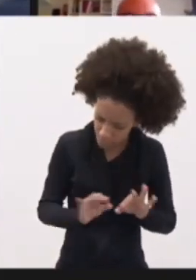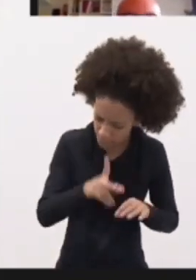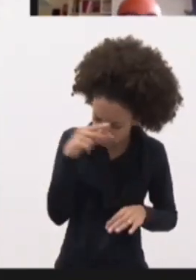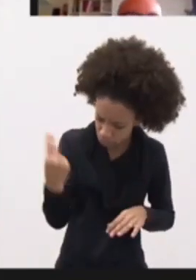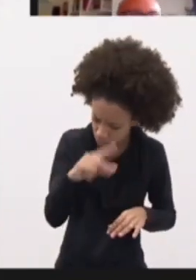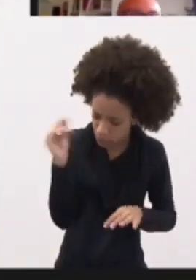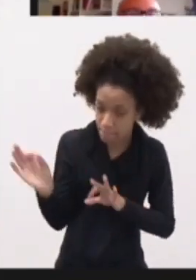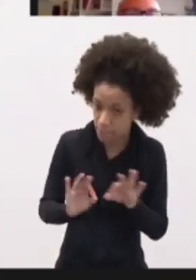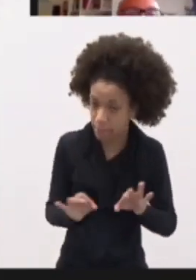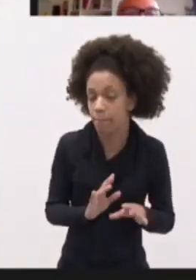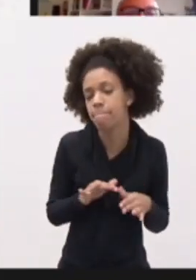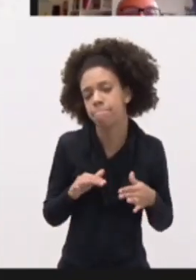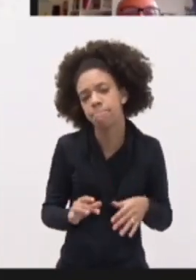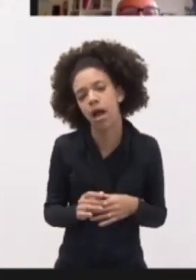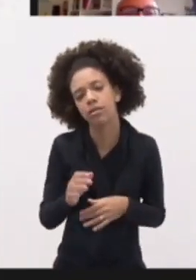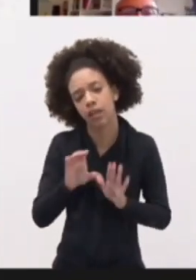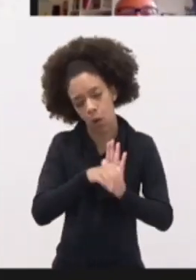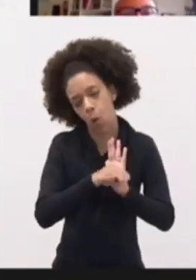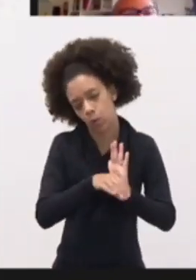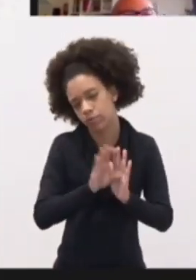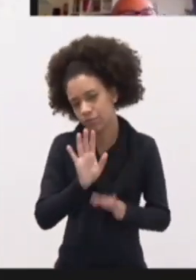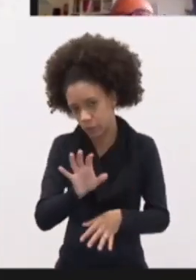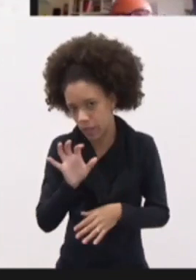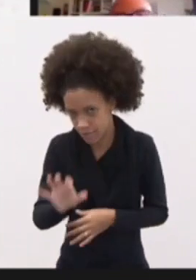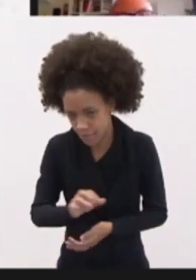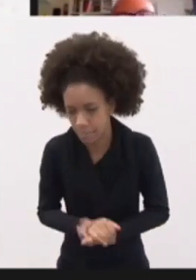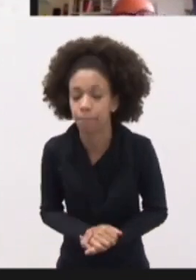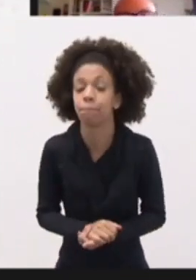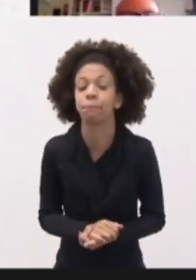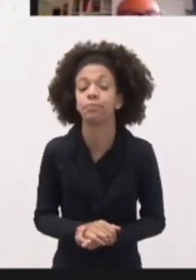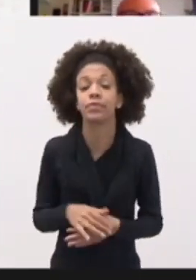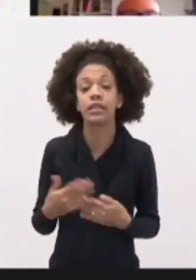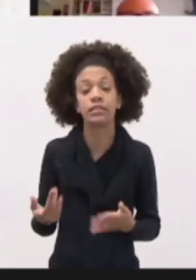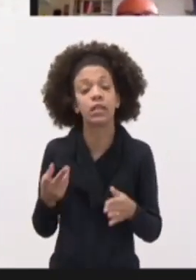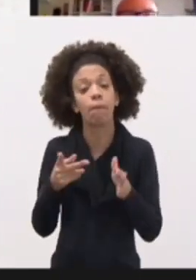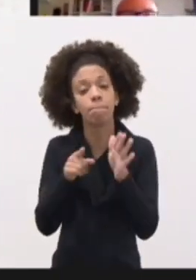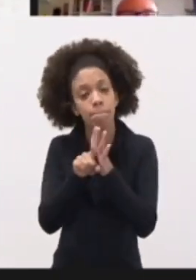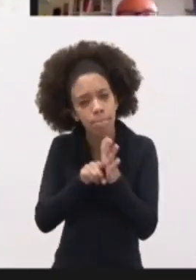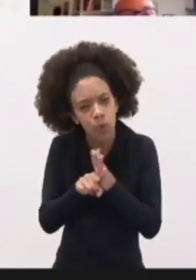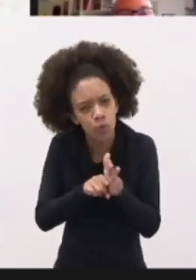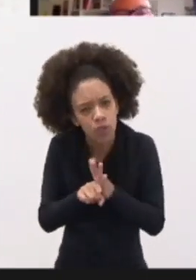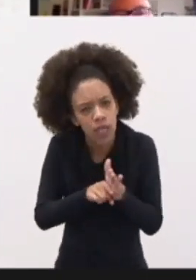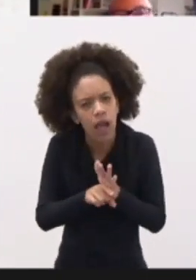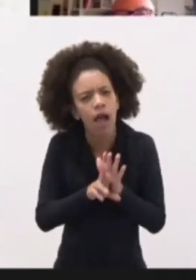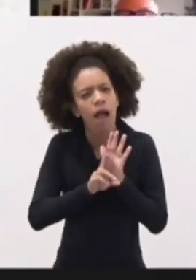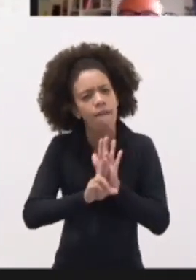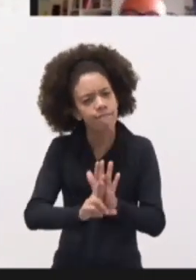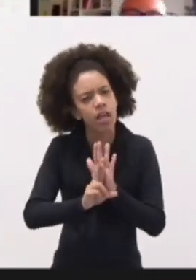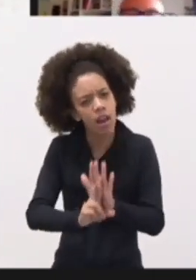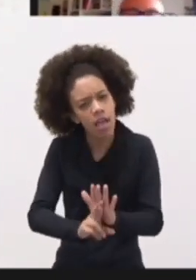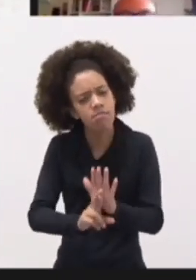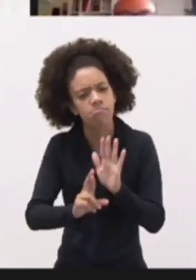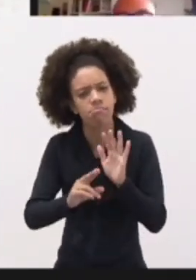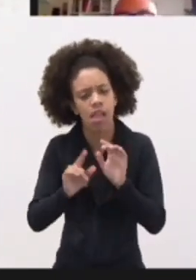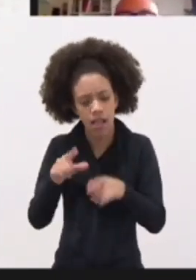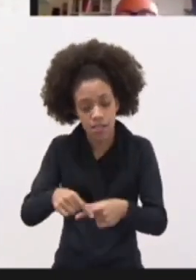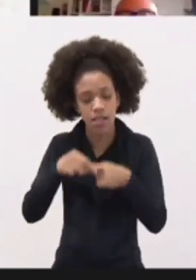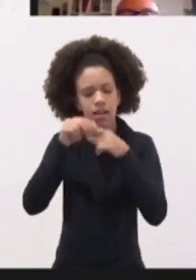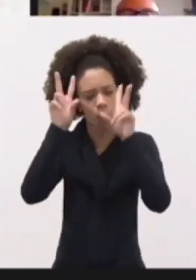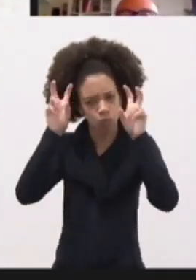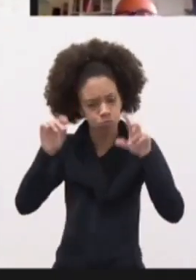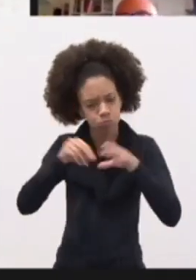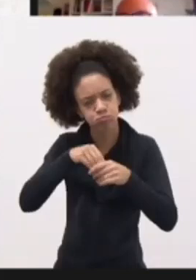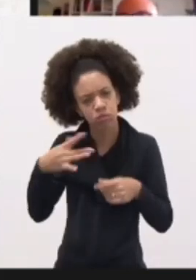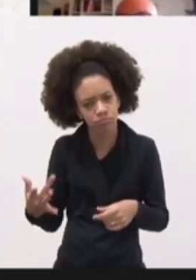né? E então, enfim, buscar referência, selecionar conteúdo tem tudo a ver com